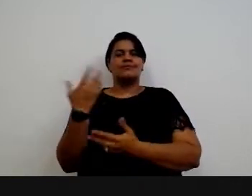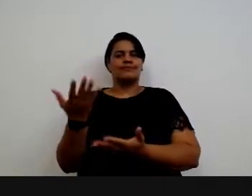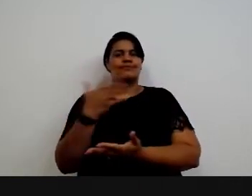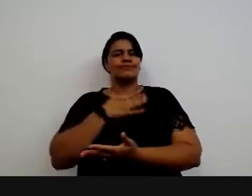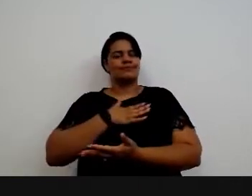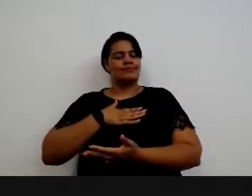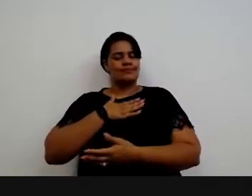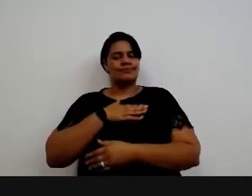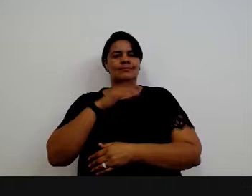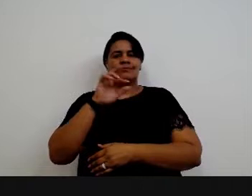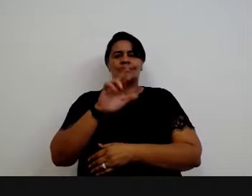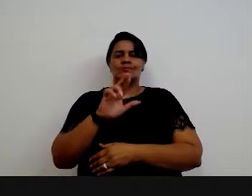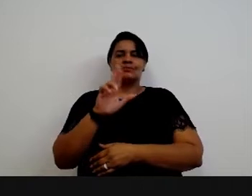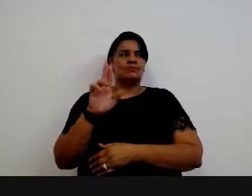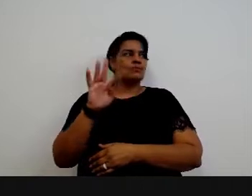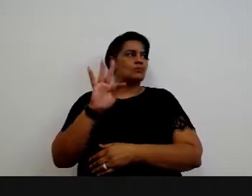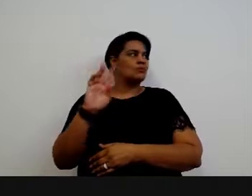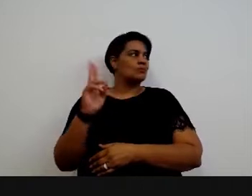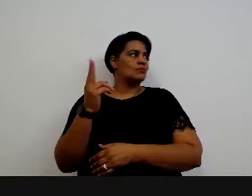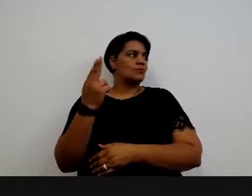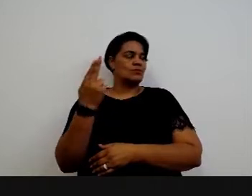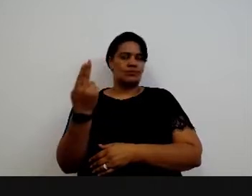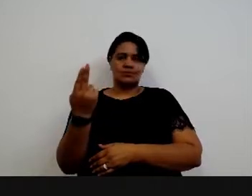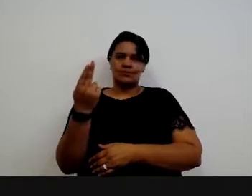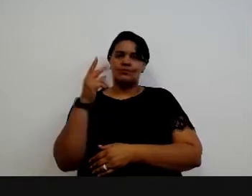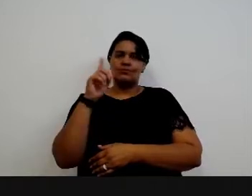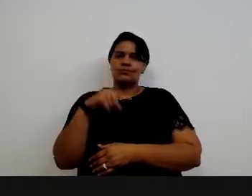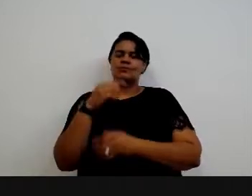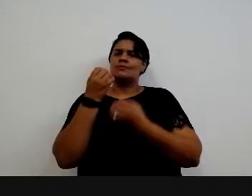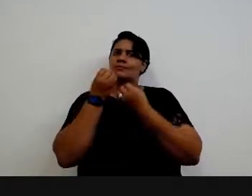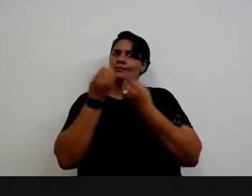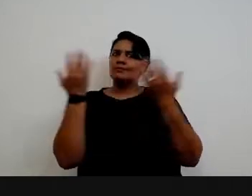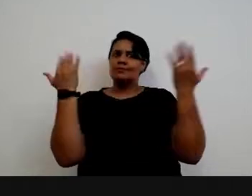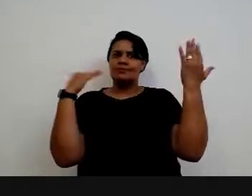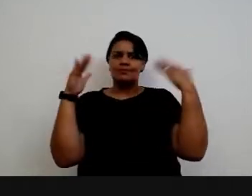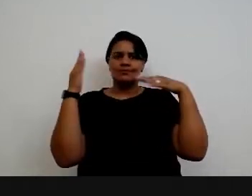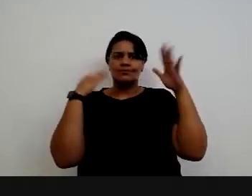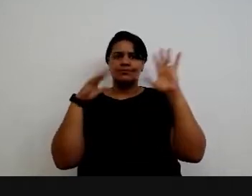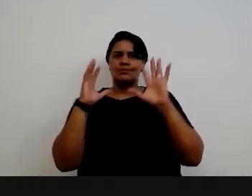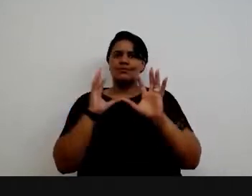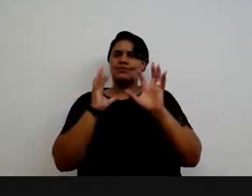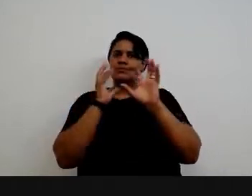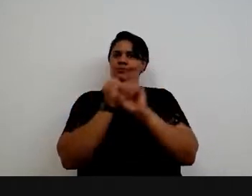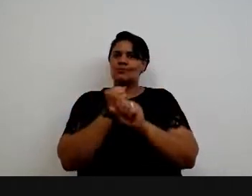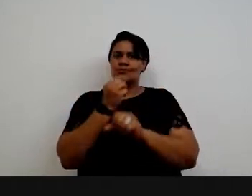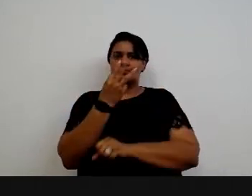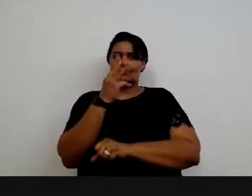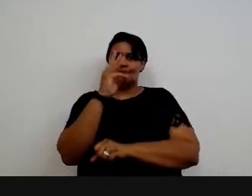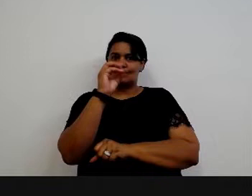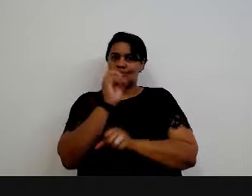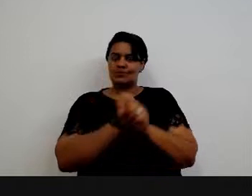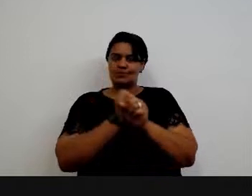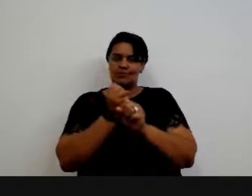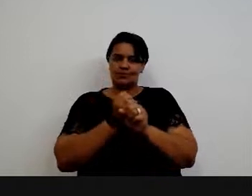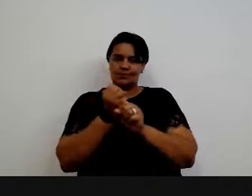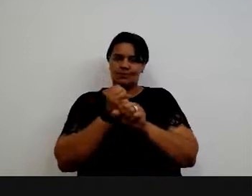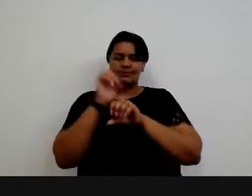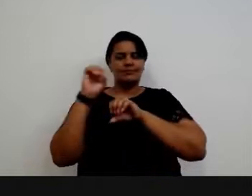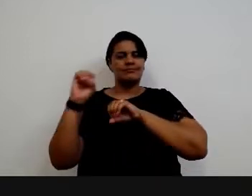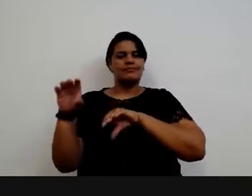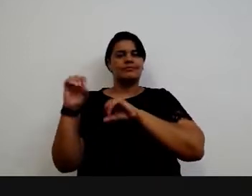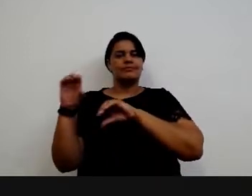que está trazendo aí também a alegria da gente comemorar 30 anos de educação legislativa, porque